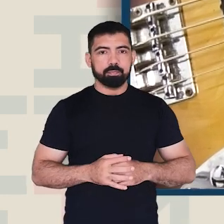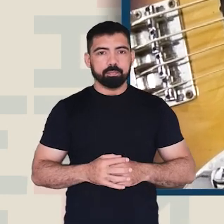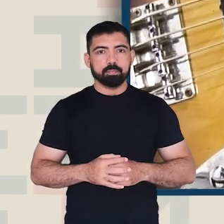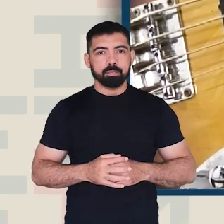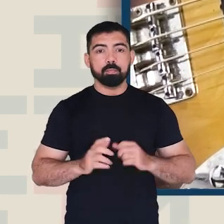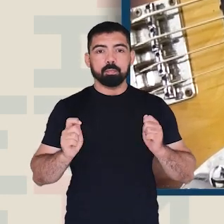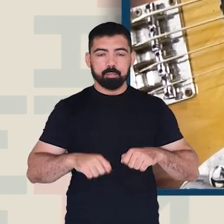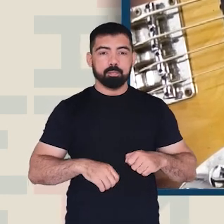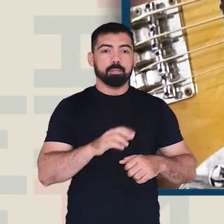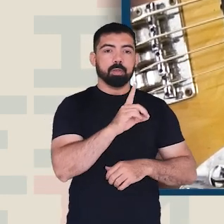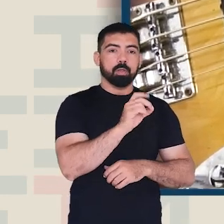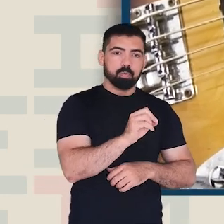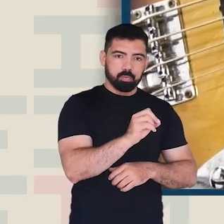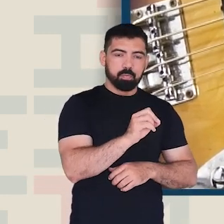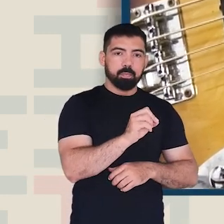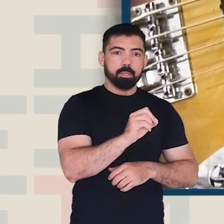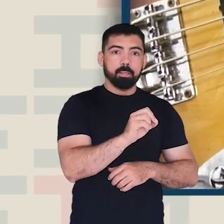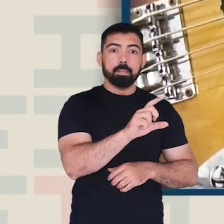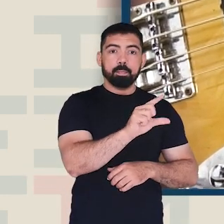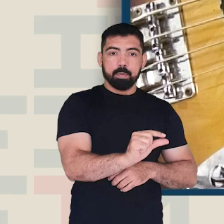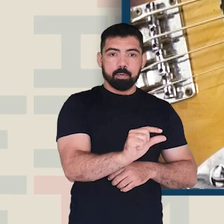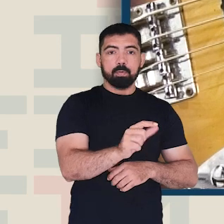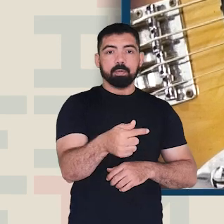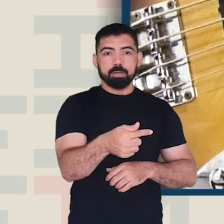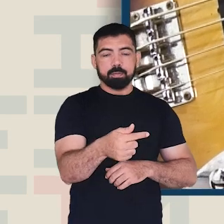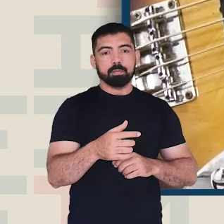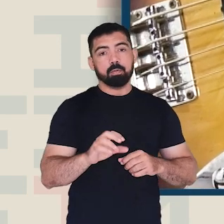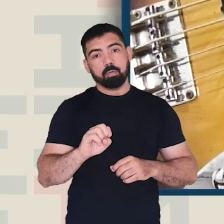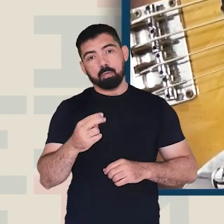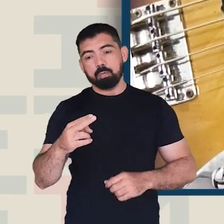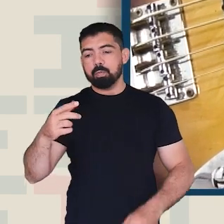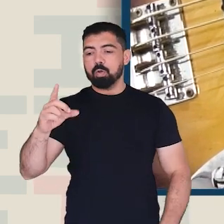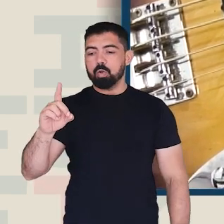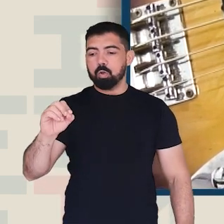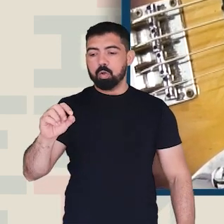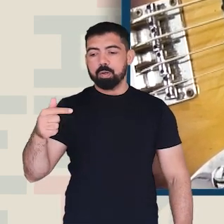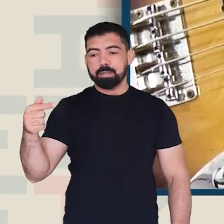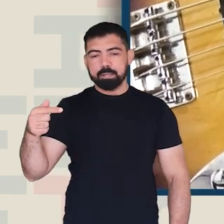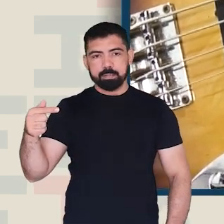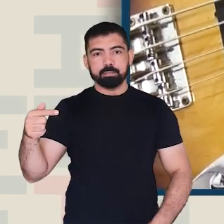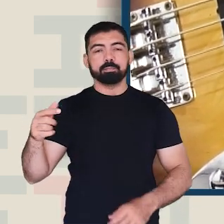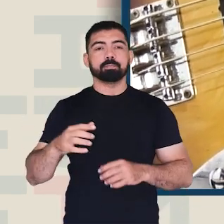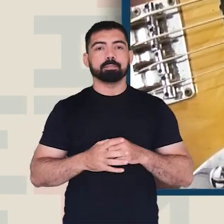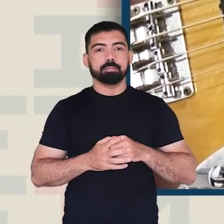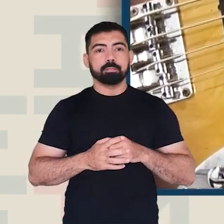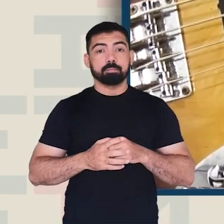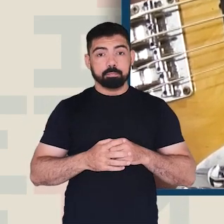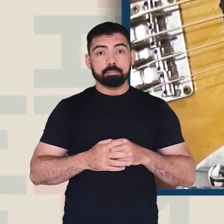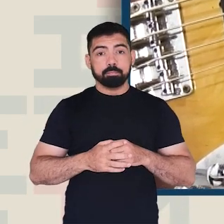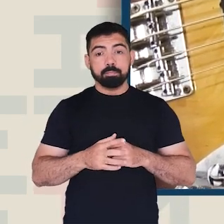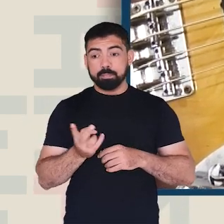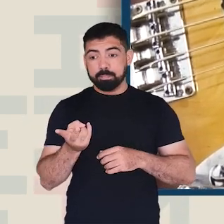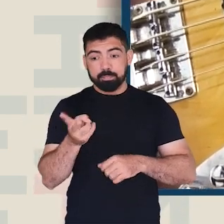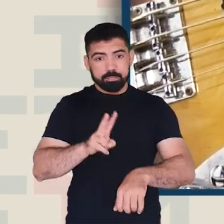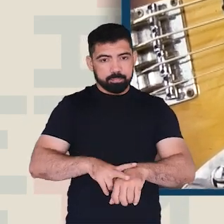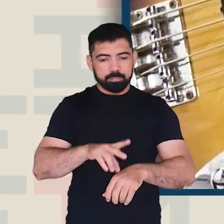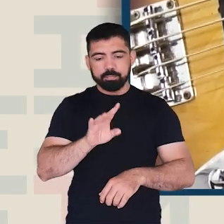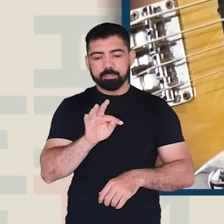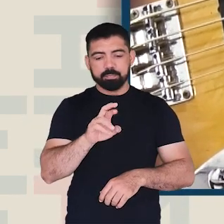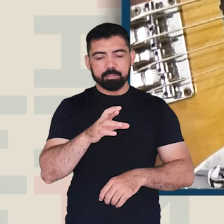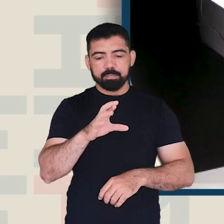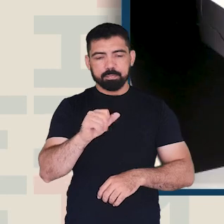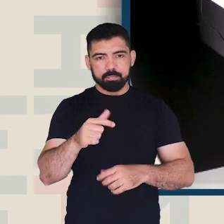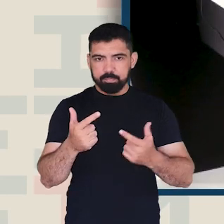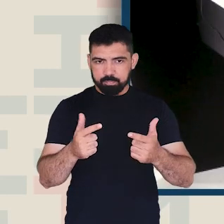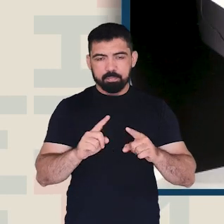dá para Dó menor com sétima, que ele não tem terça, e dá para Dó com sétima, que também não toca a terça, mas tem a sétima menor. Então,